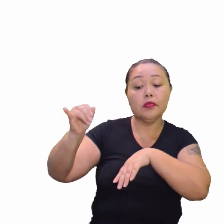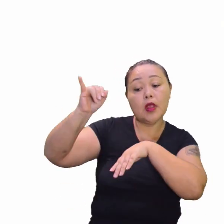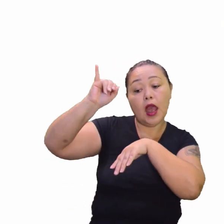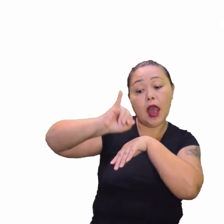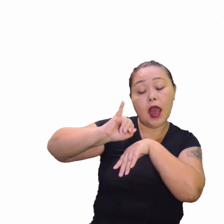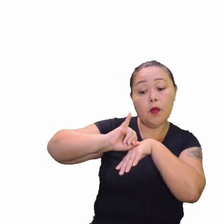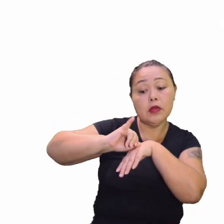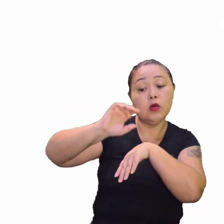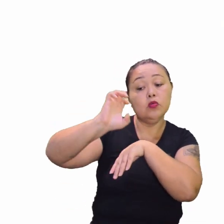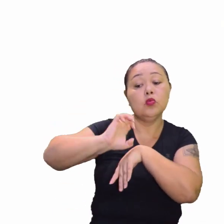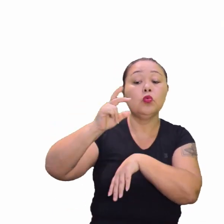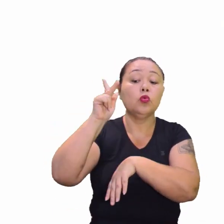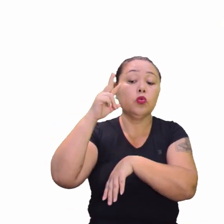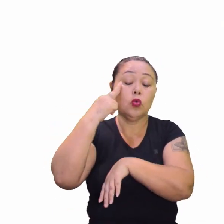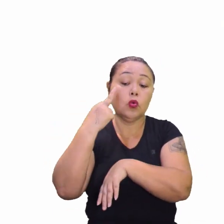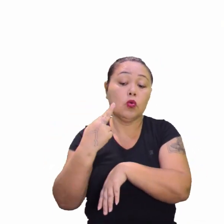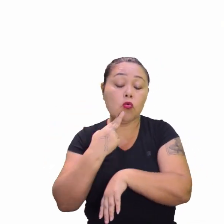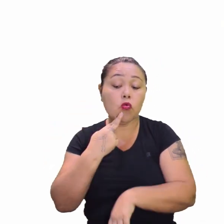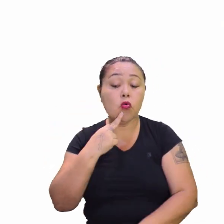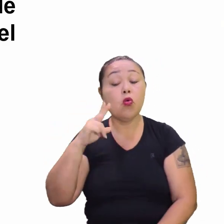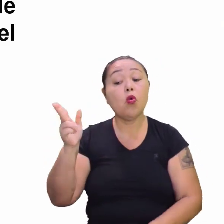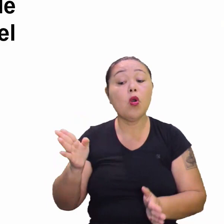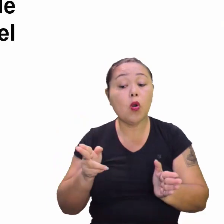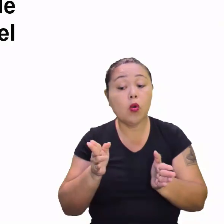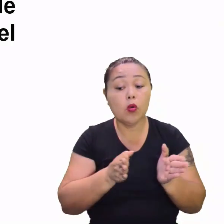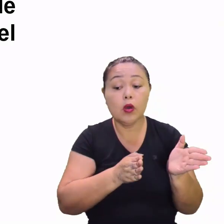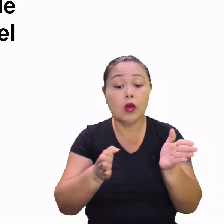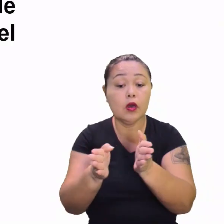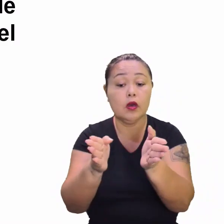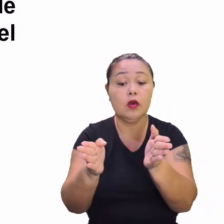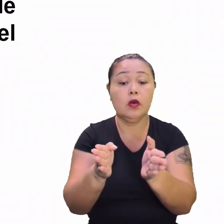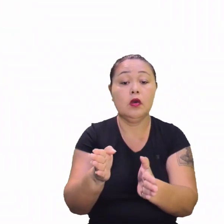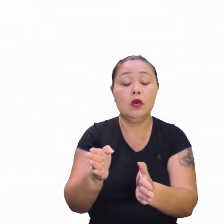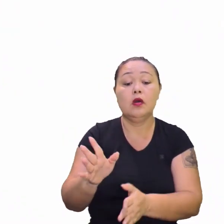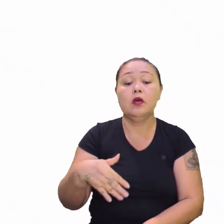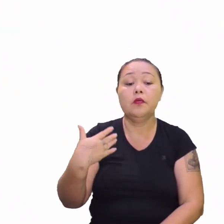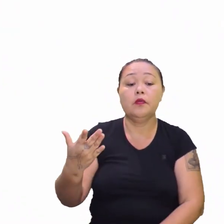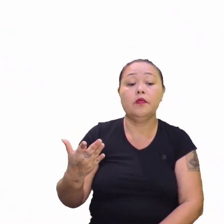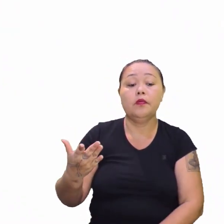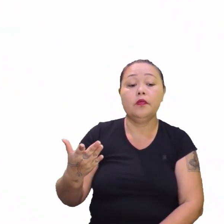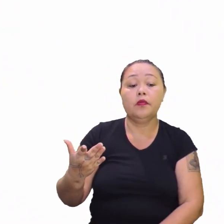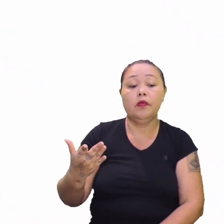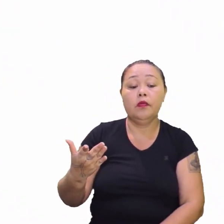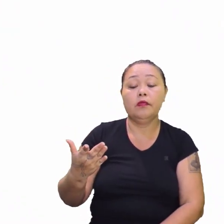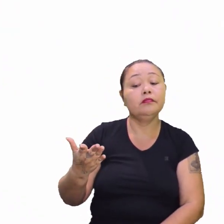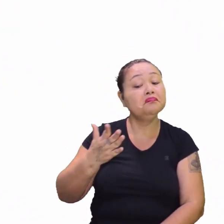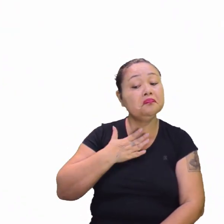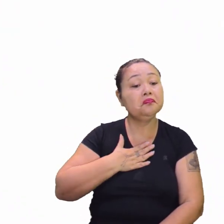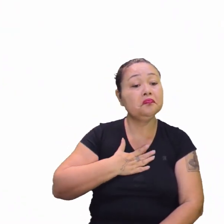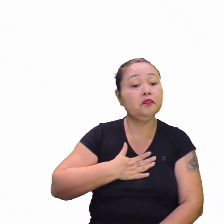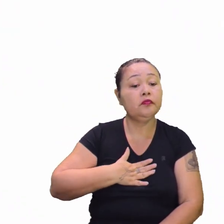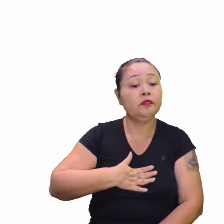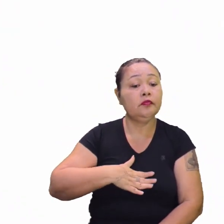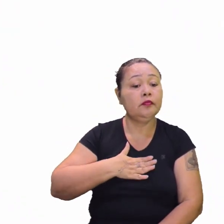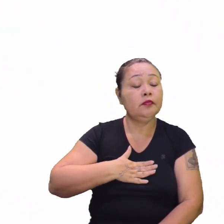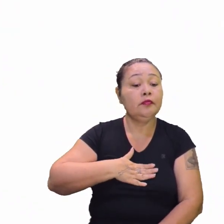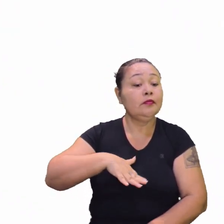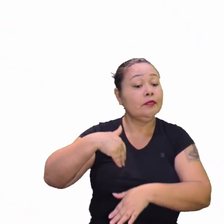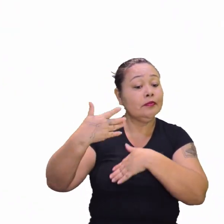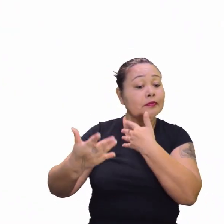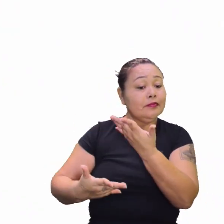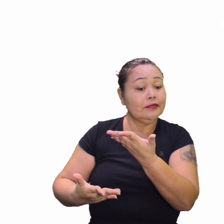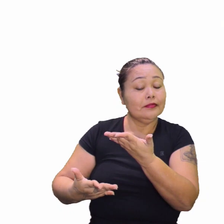de Rondônia. Só pode ser um rio. E aí, professor Jorge? Tranquilão. Sem